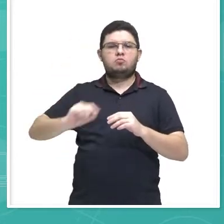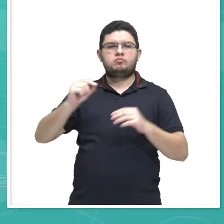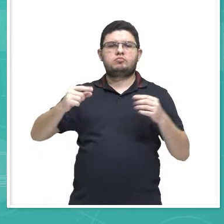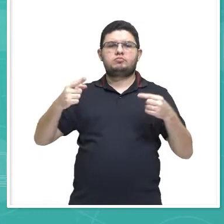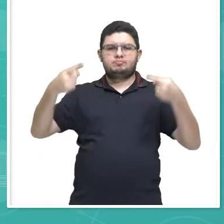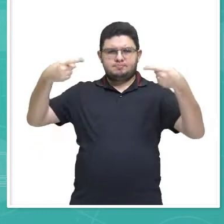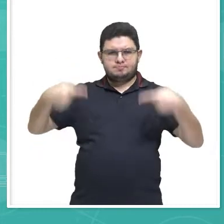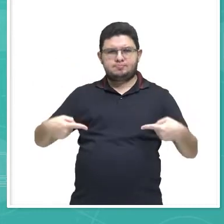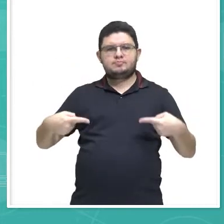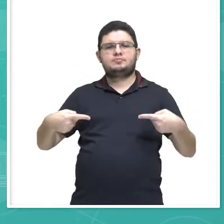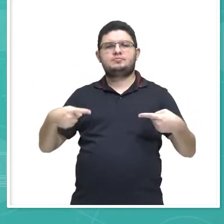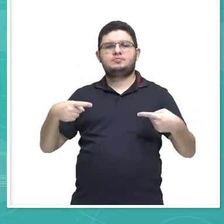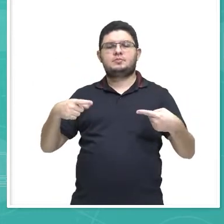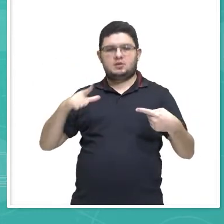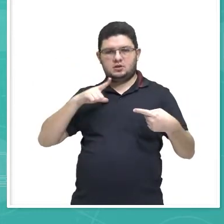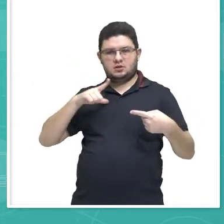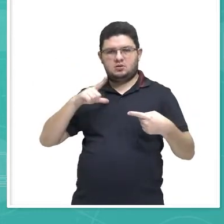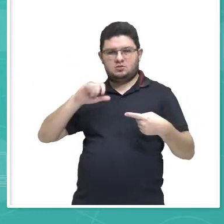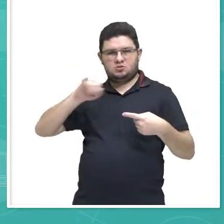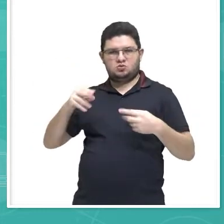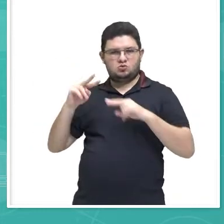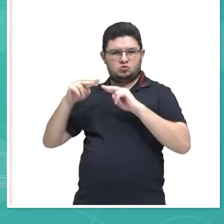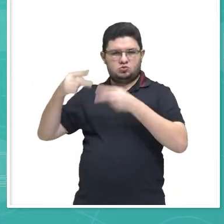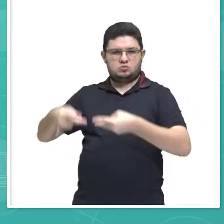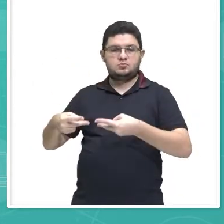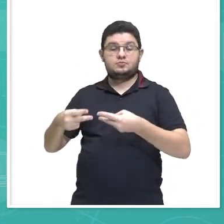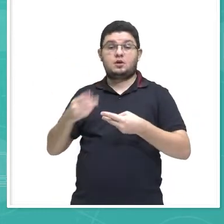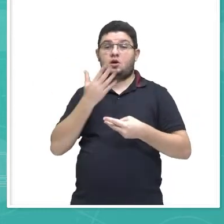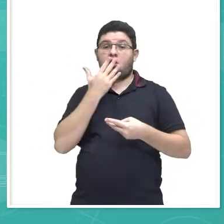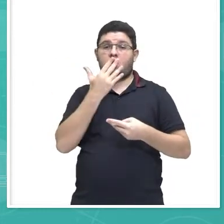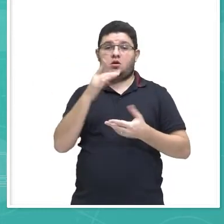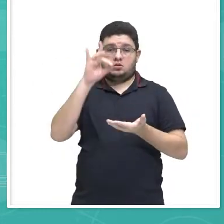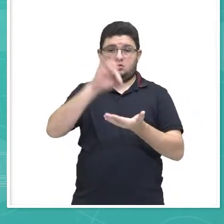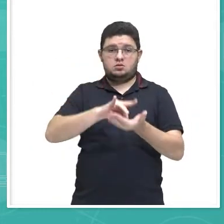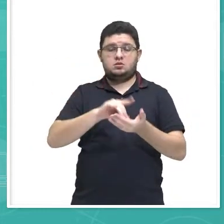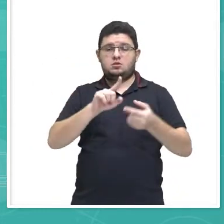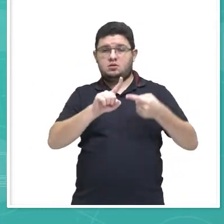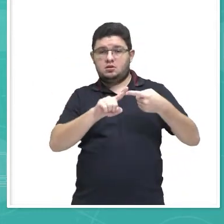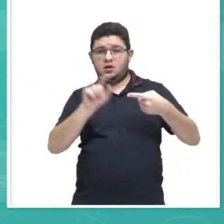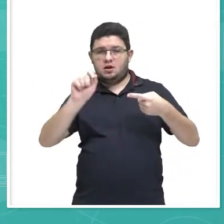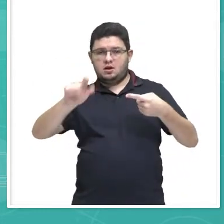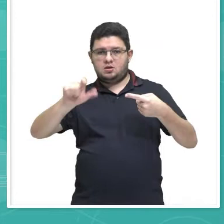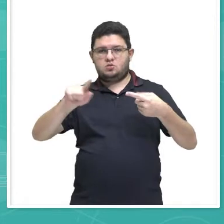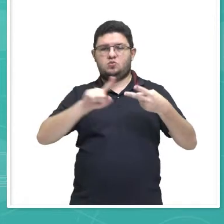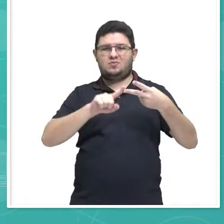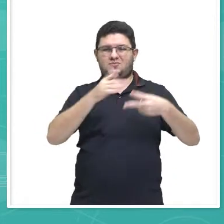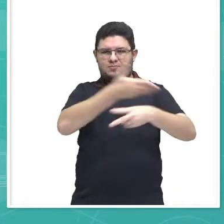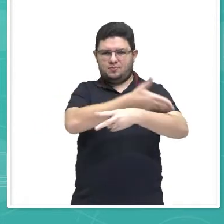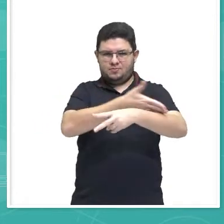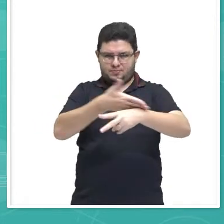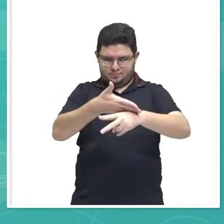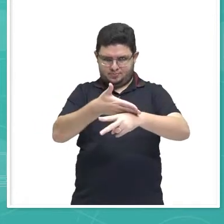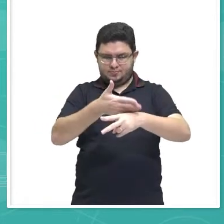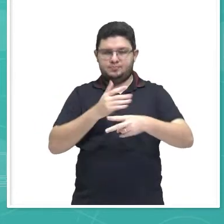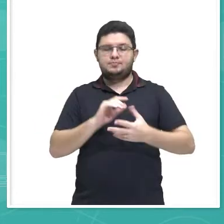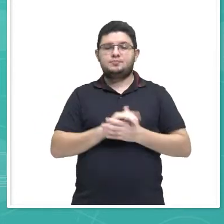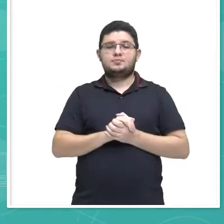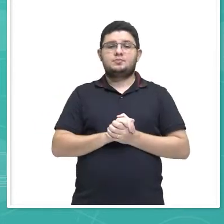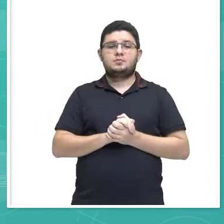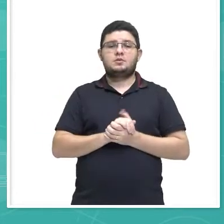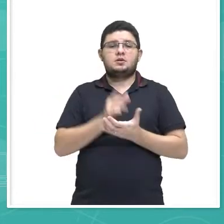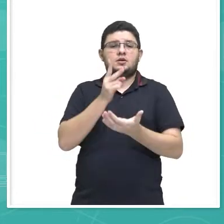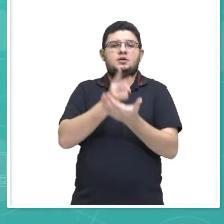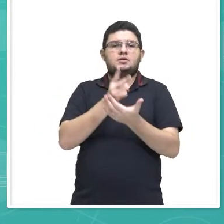cores oficiais são azul e branco do judogi, tá bom? Então, sempre nas competições